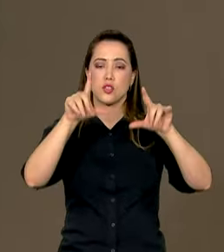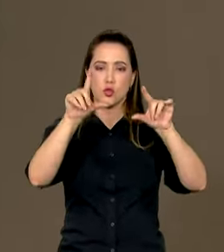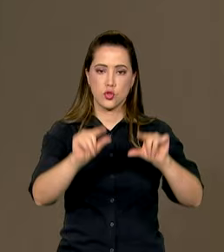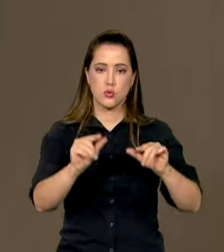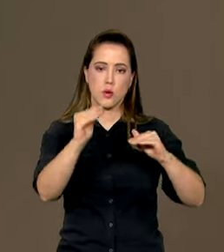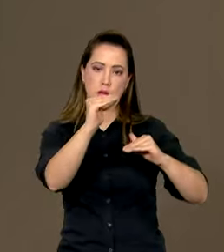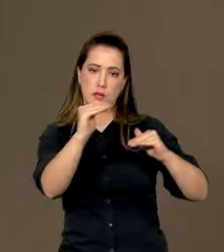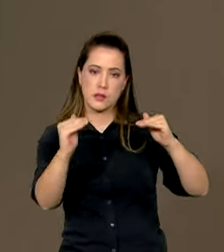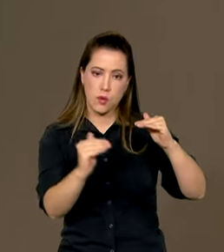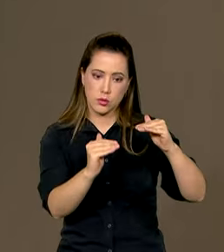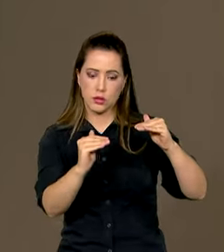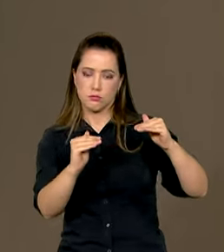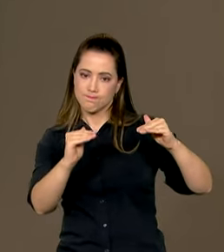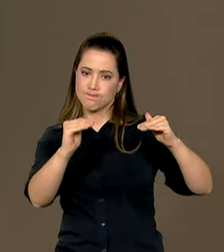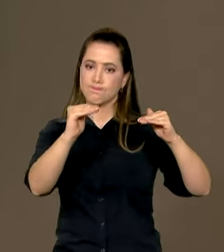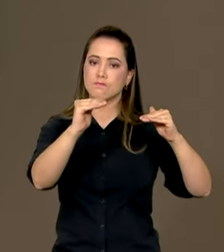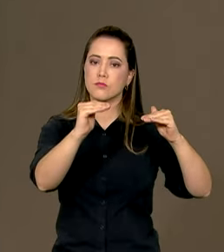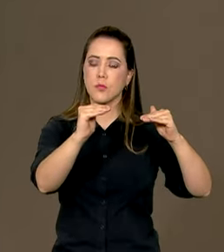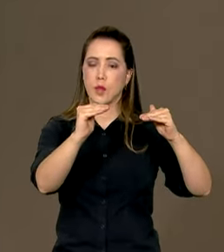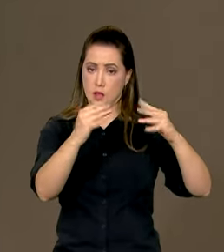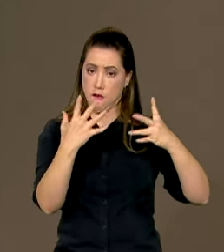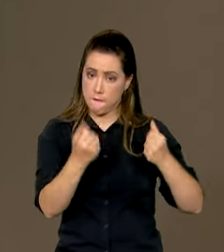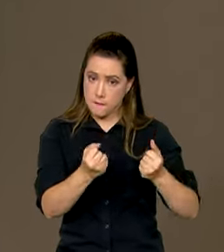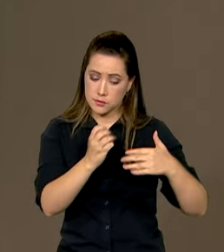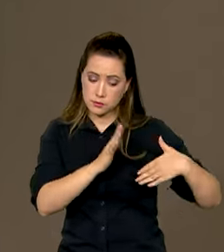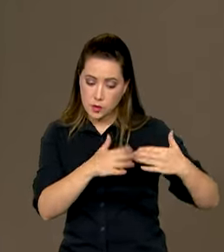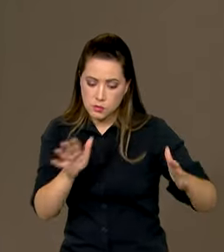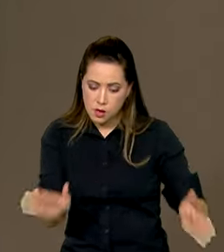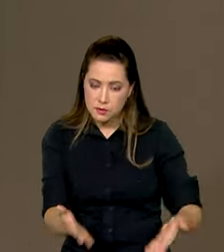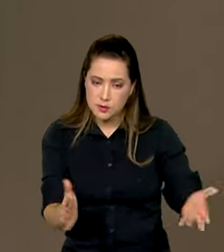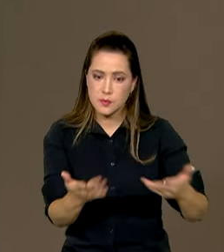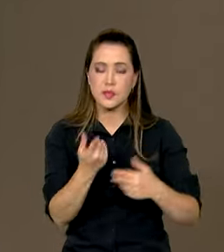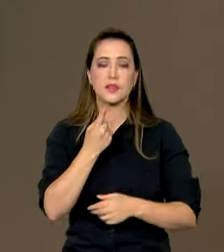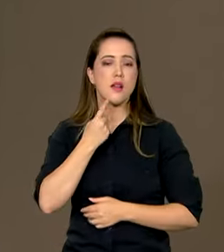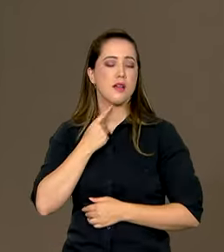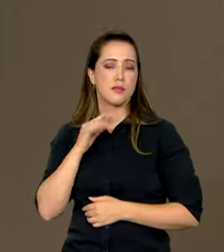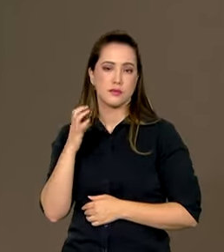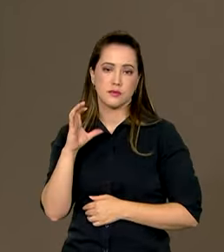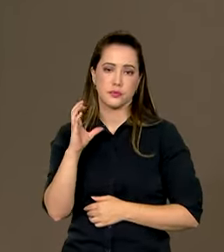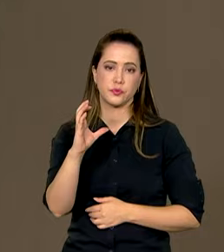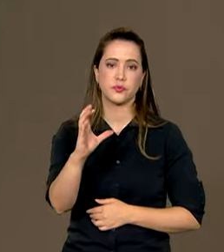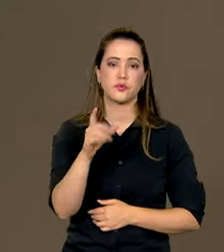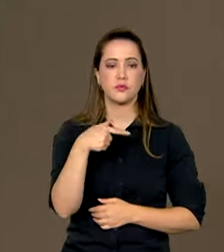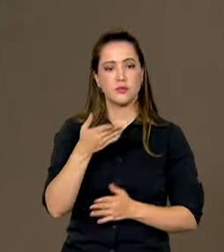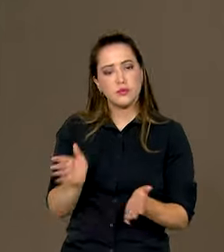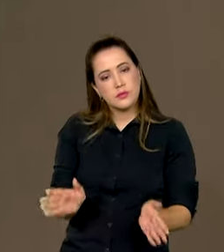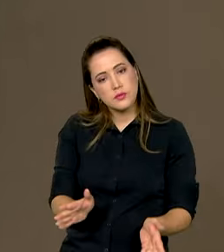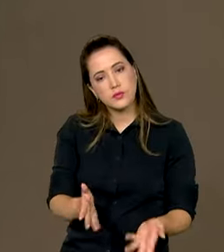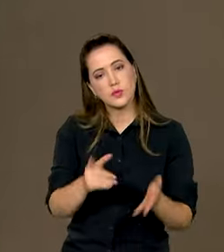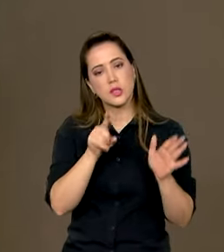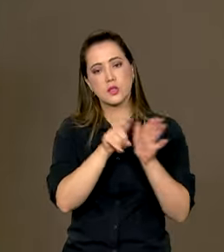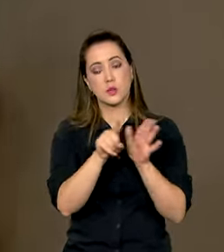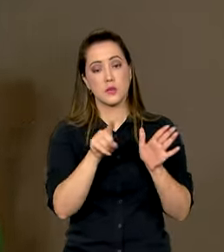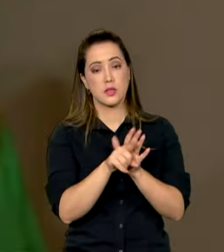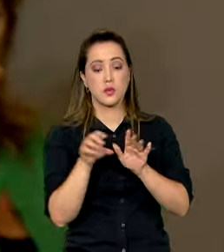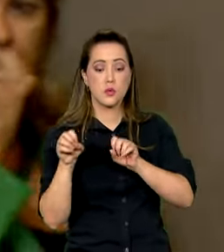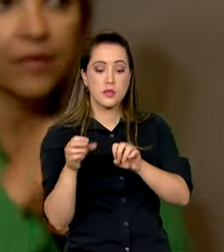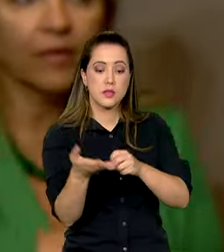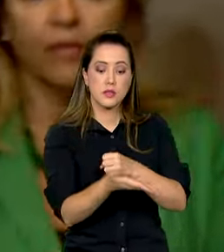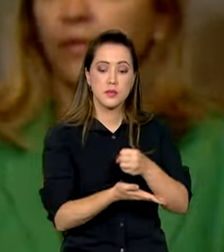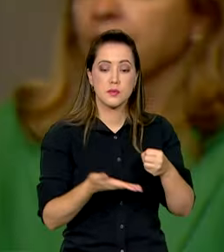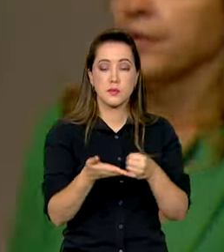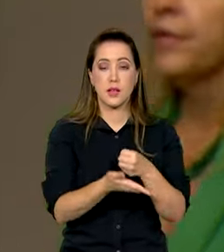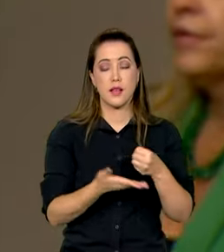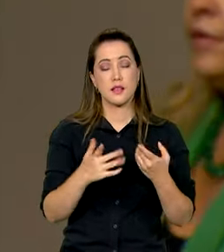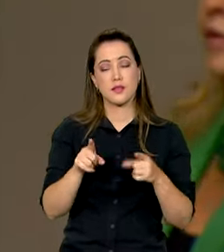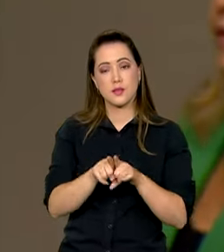desigualdades. Através desse conjunto de ações, vamos despertar o interesse pela ciência, estimular a pesquisa desde a educação básica e